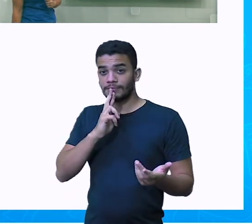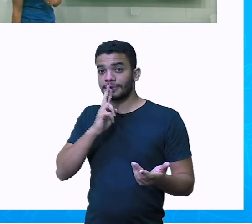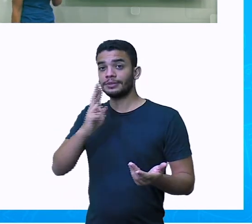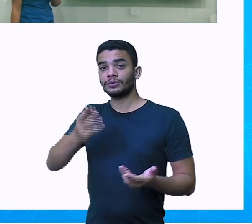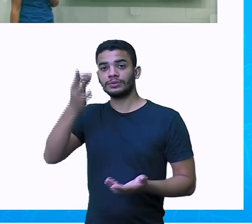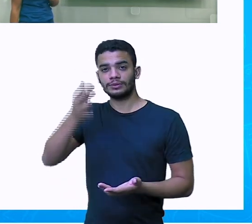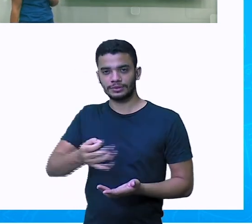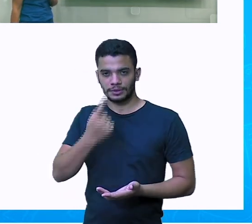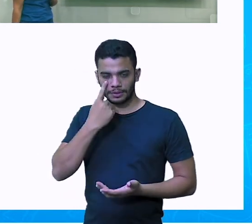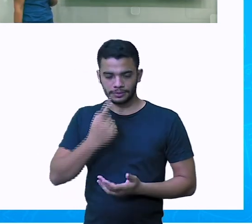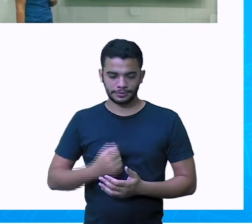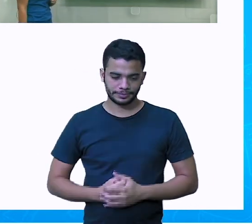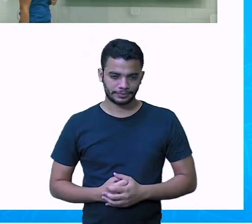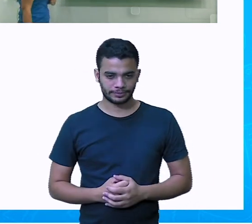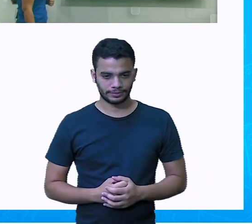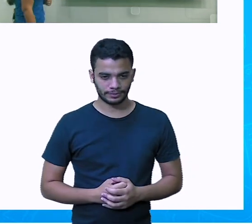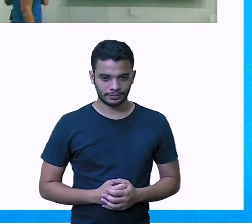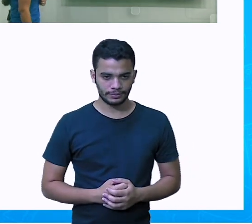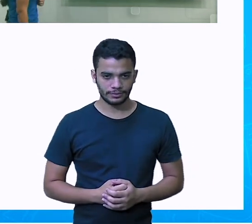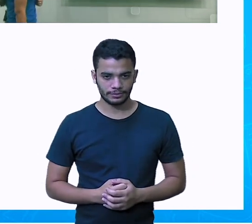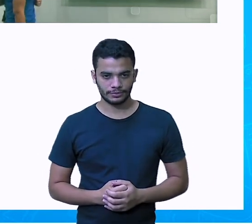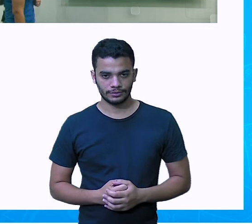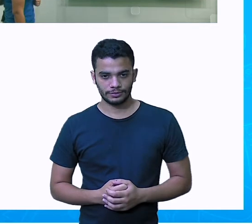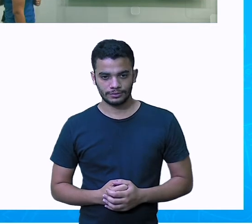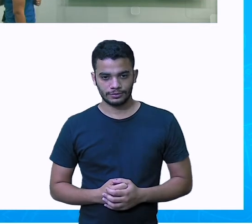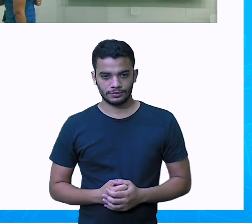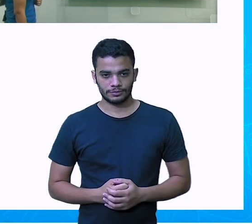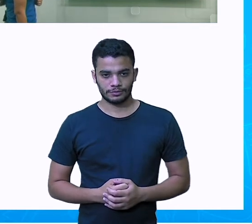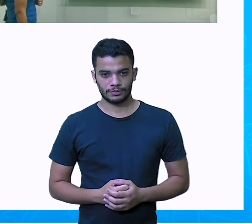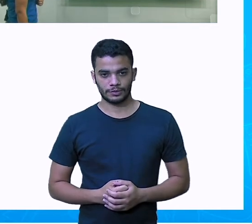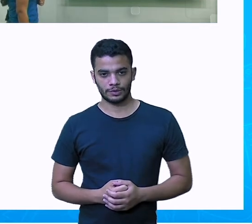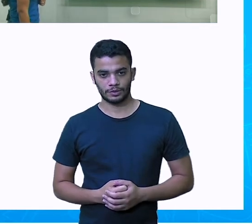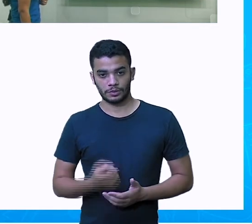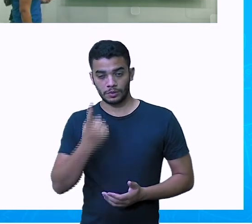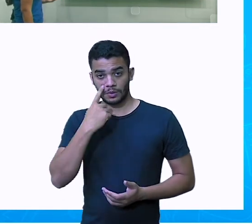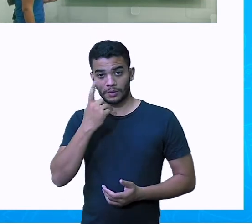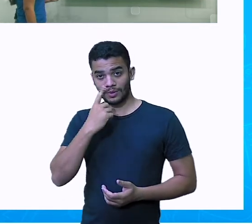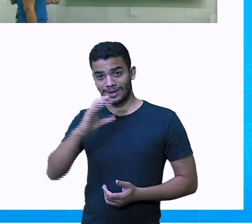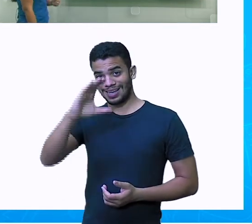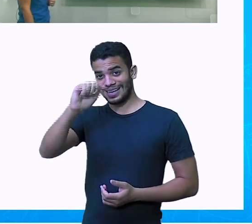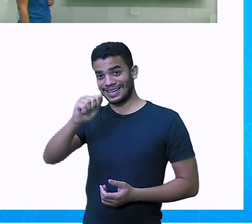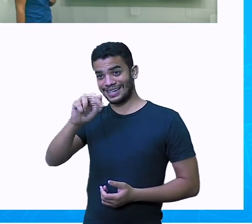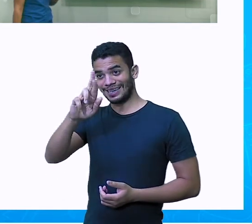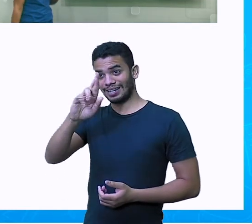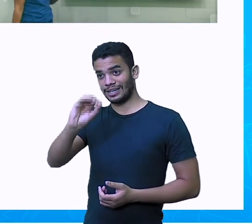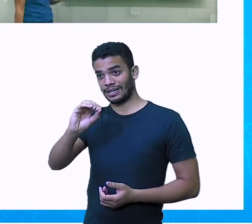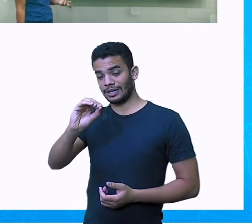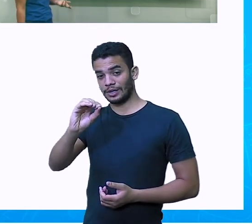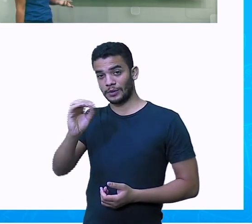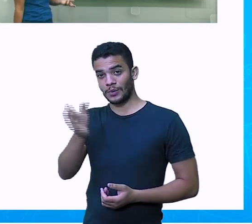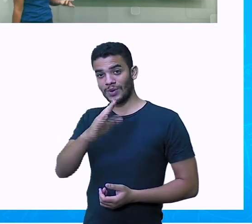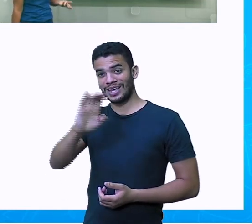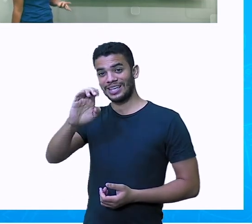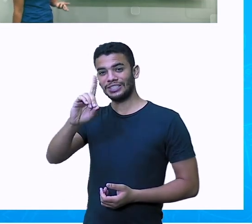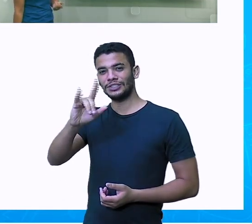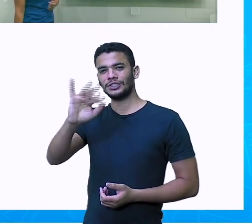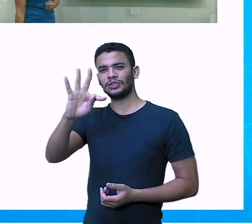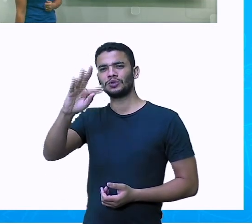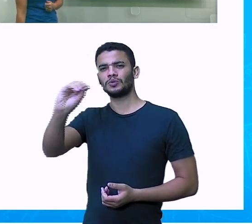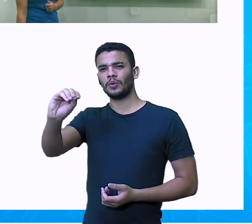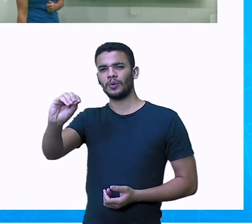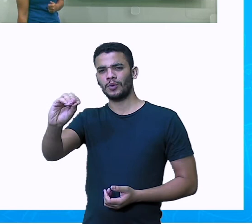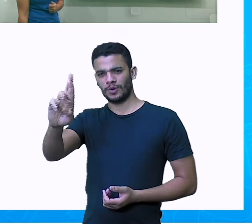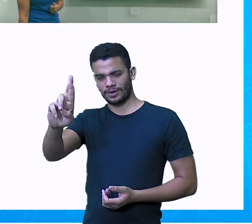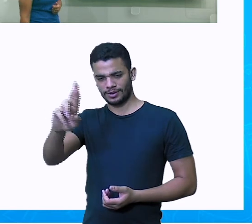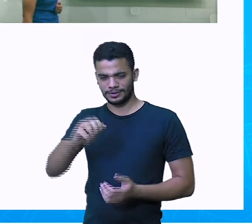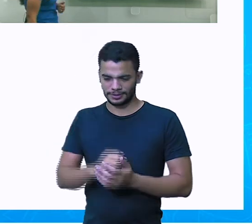errada? Vamos lá? Caro editor, por que você segue devolvendo as